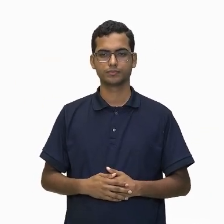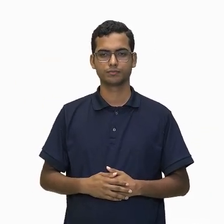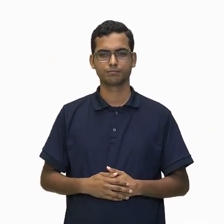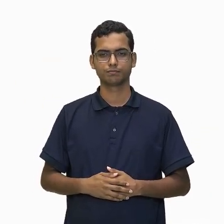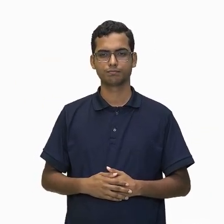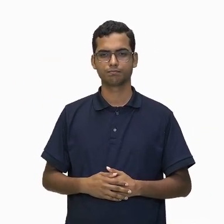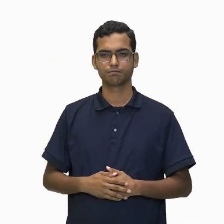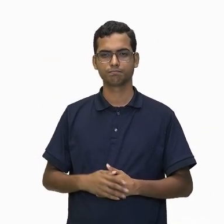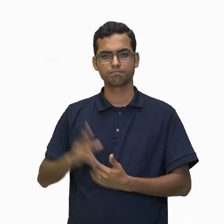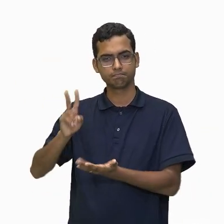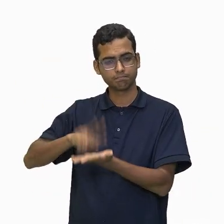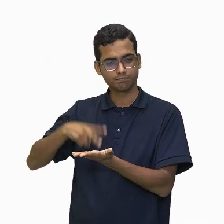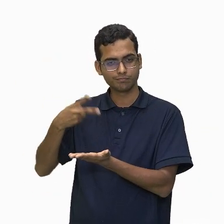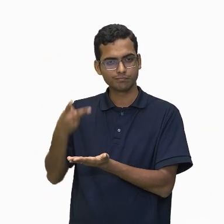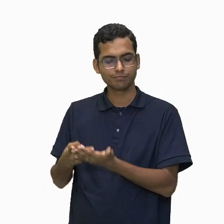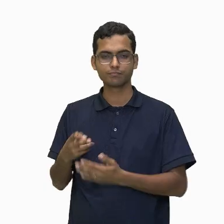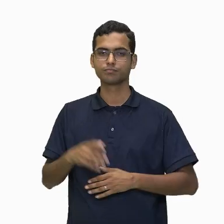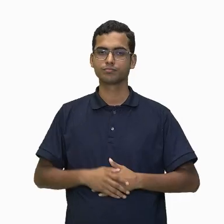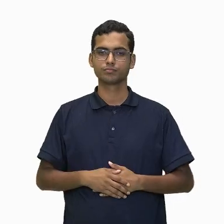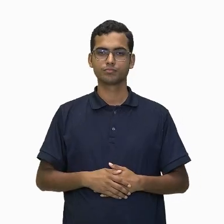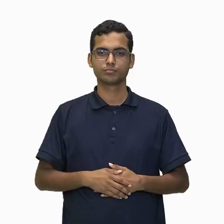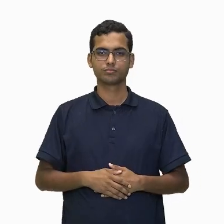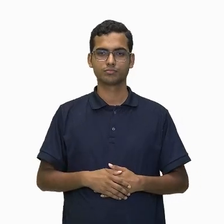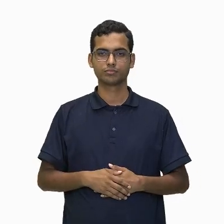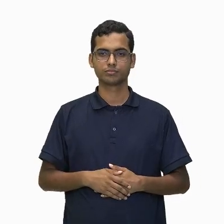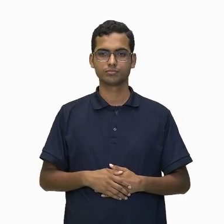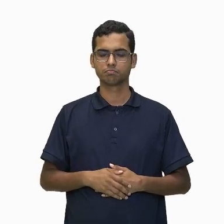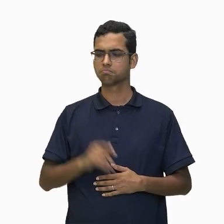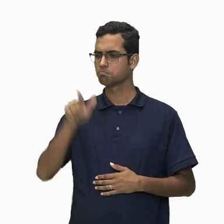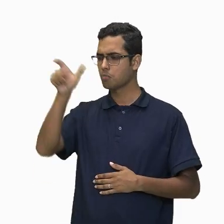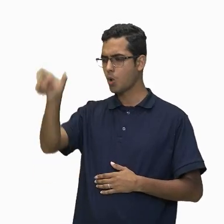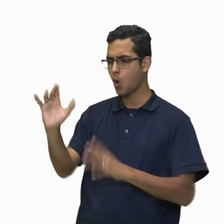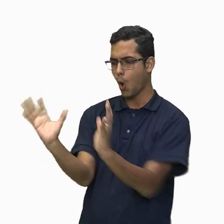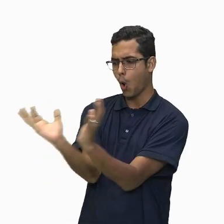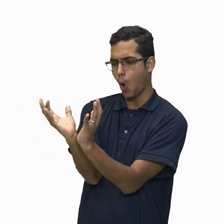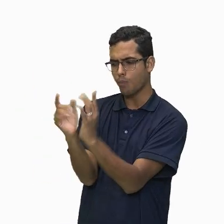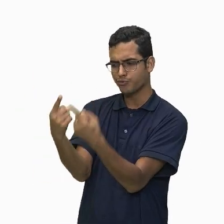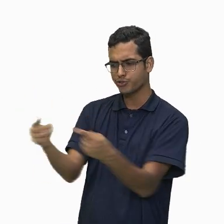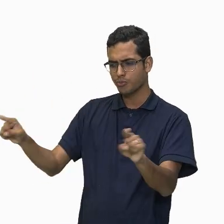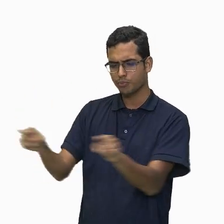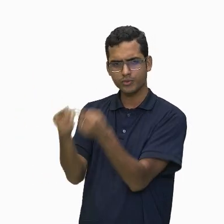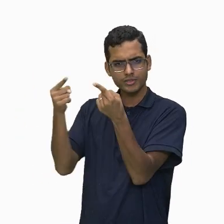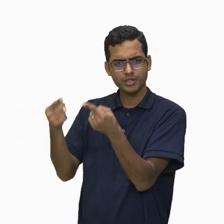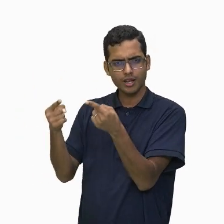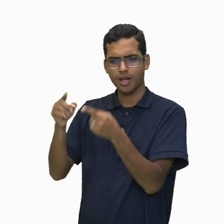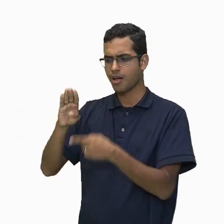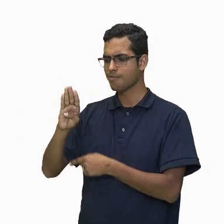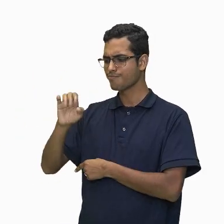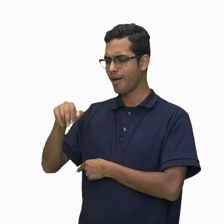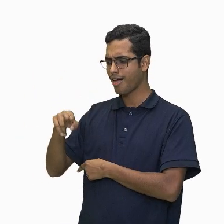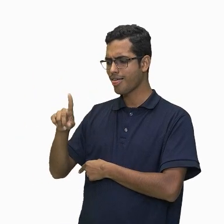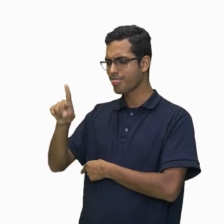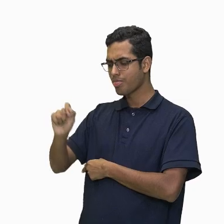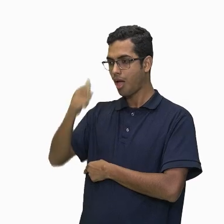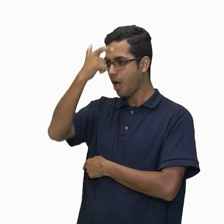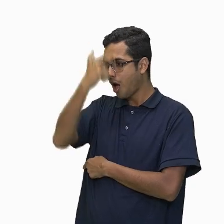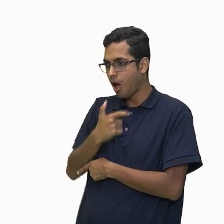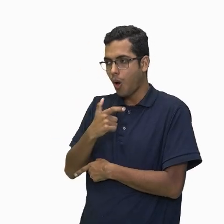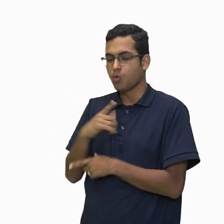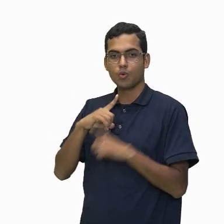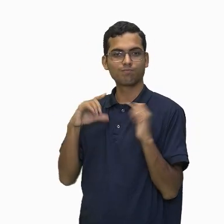significa sou super fã dessa banda, ok? I stan this band. Então, já